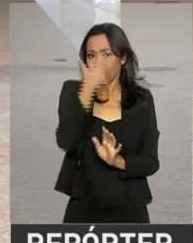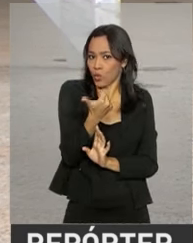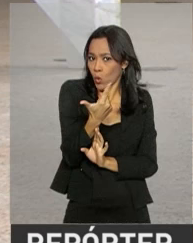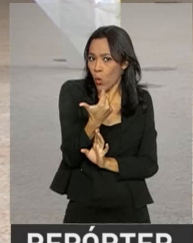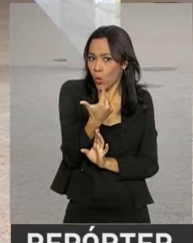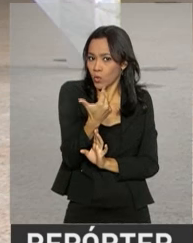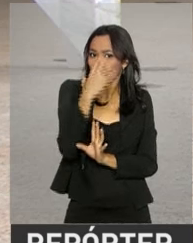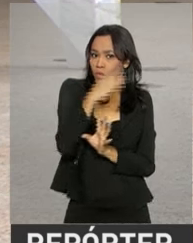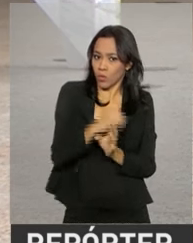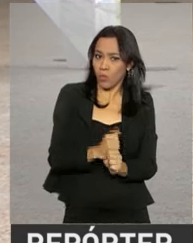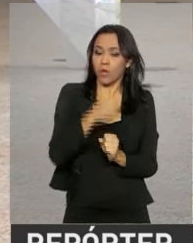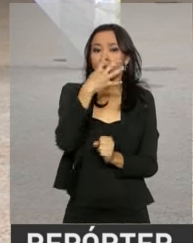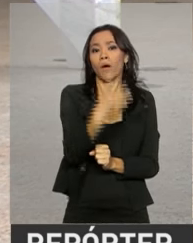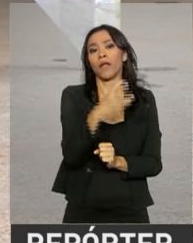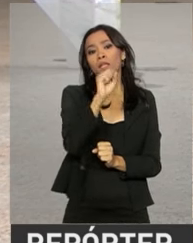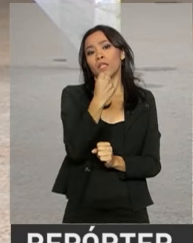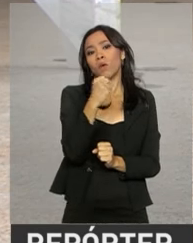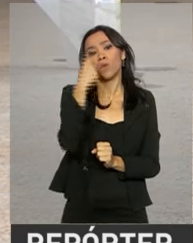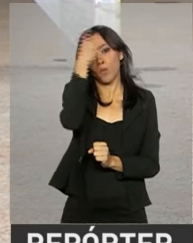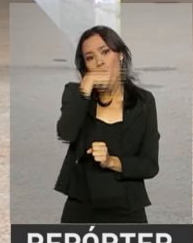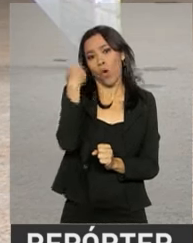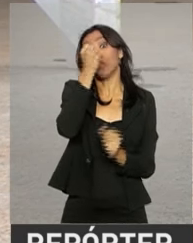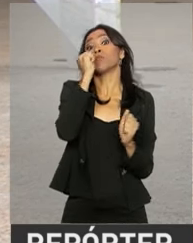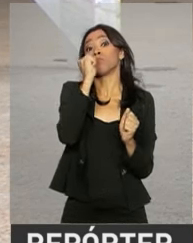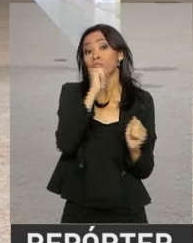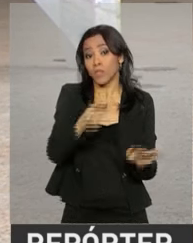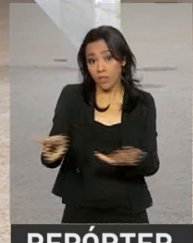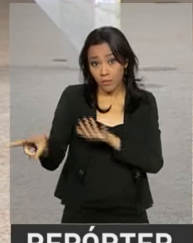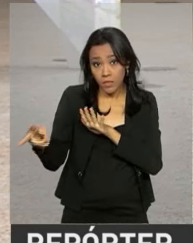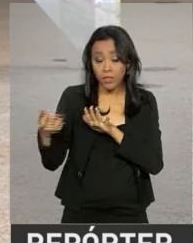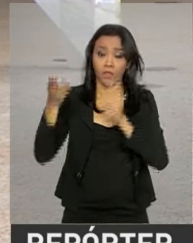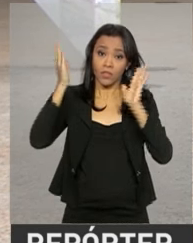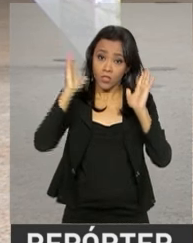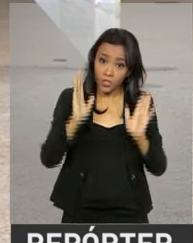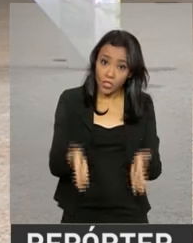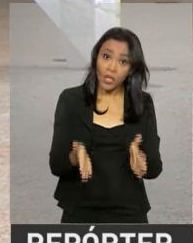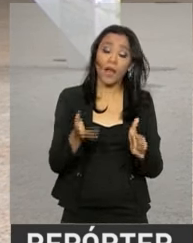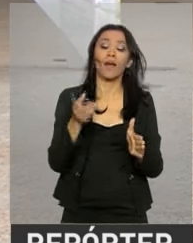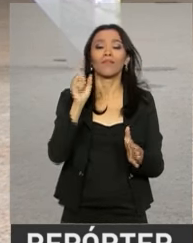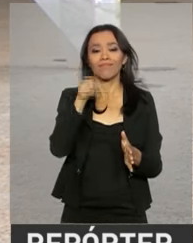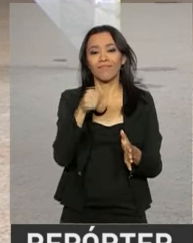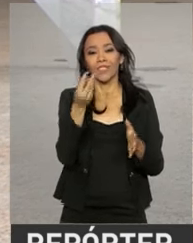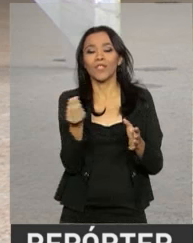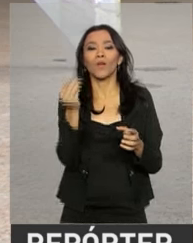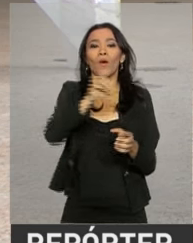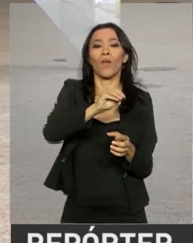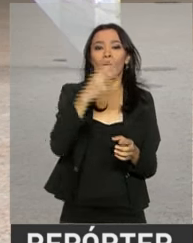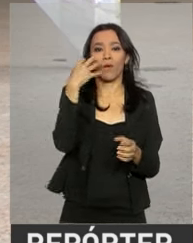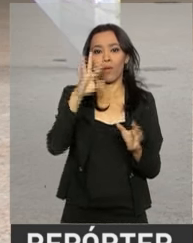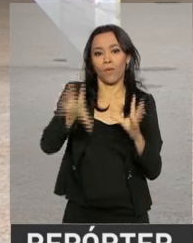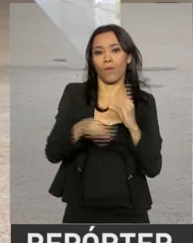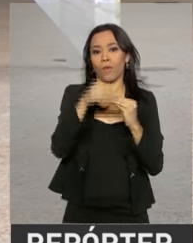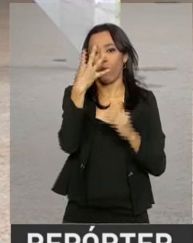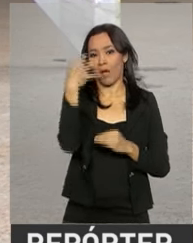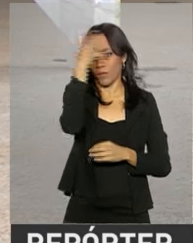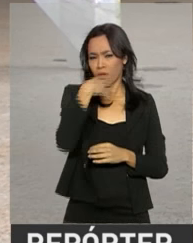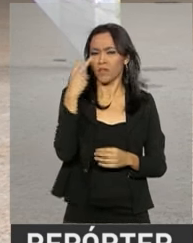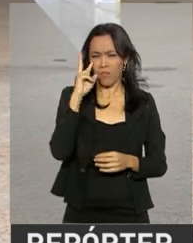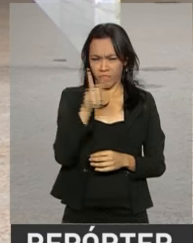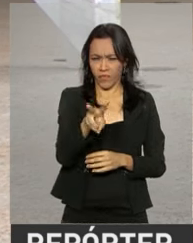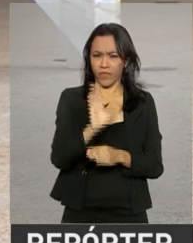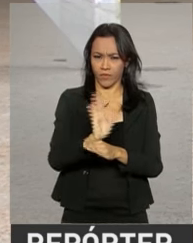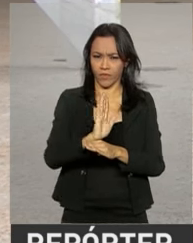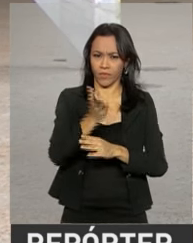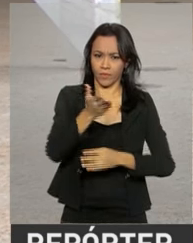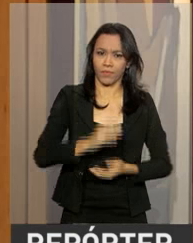portanto, 48 horas semanais, o que inclusive já inclui 4 horas extras. Vamos ouvir o que o presidente falou nesse